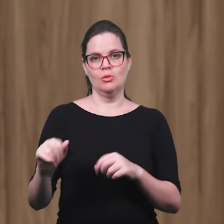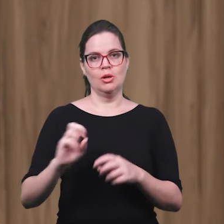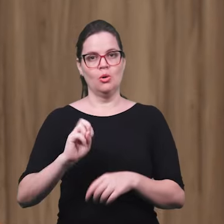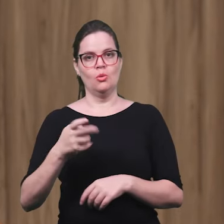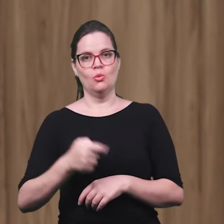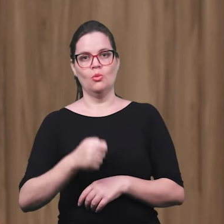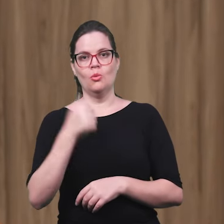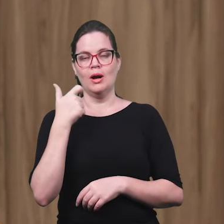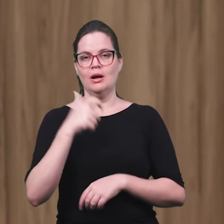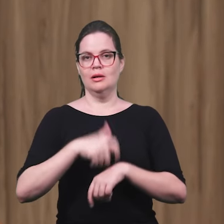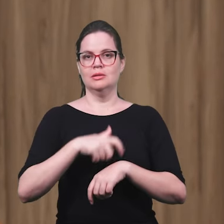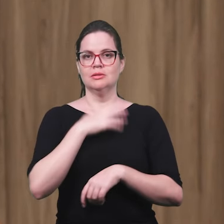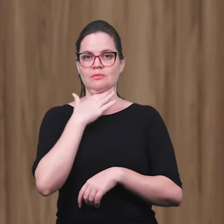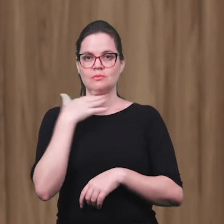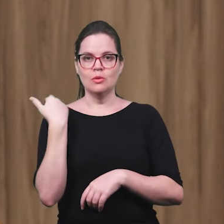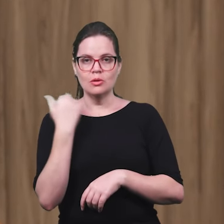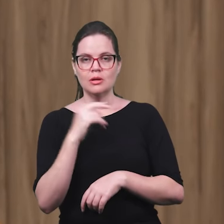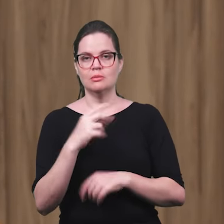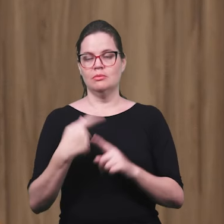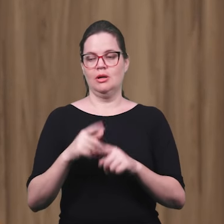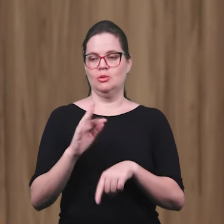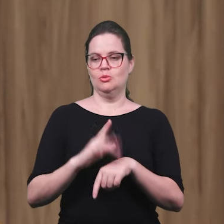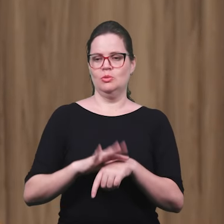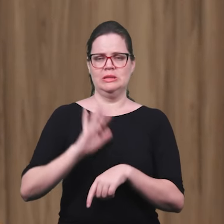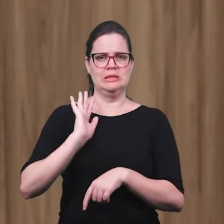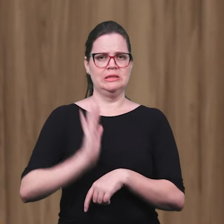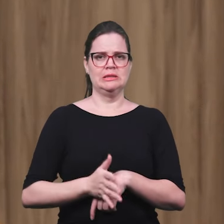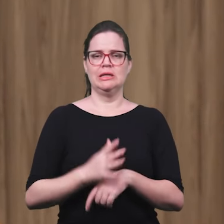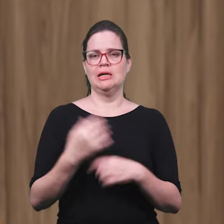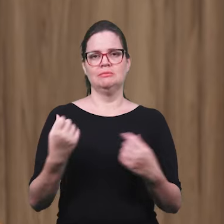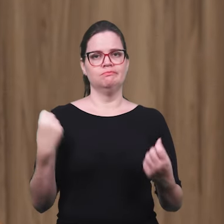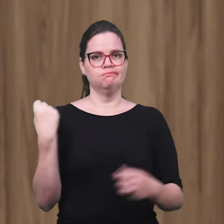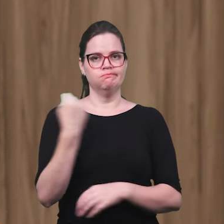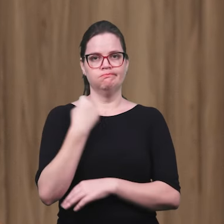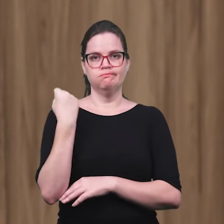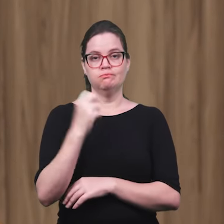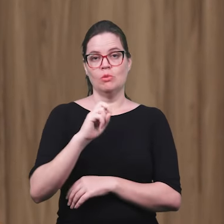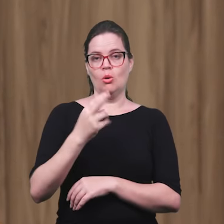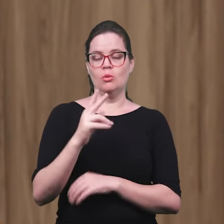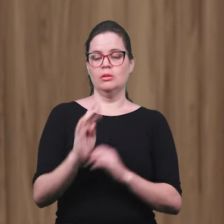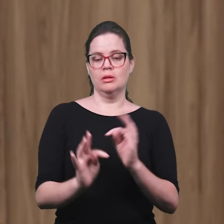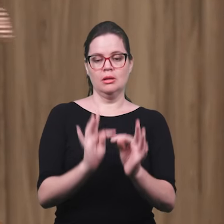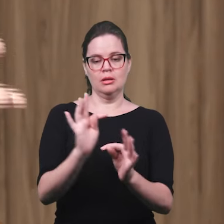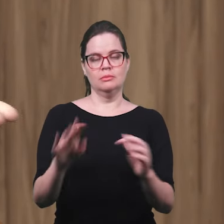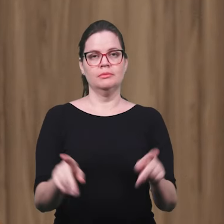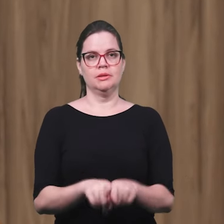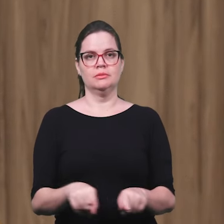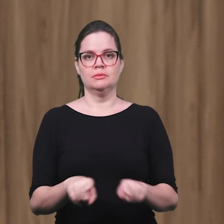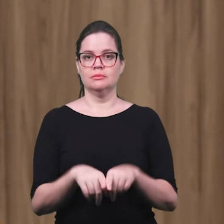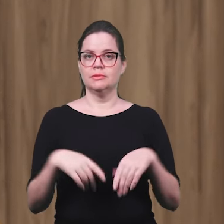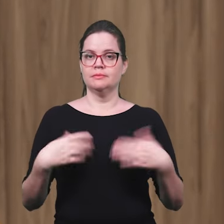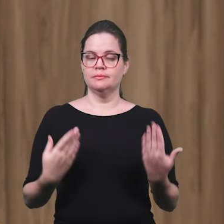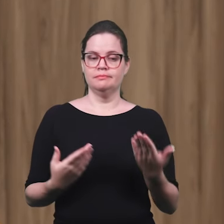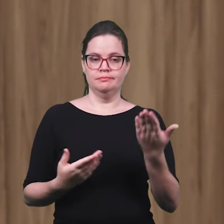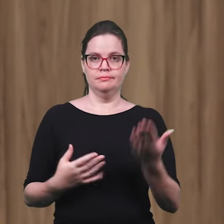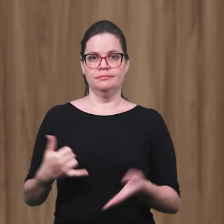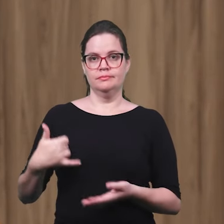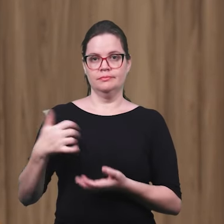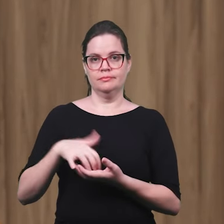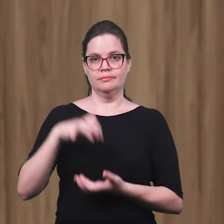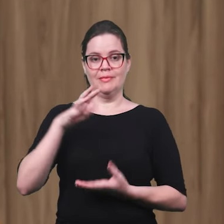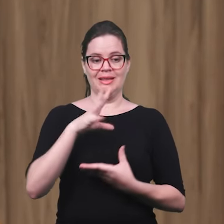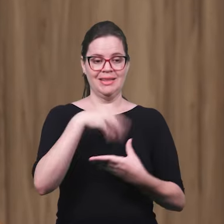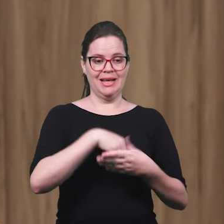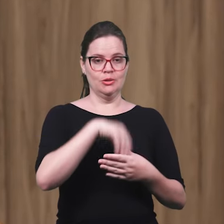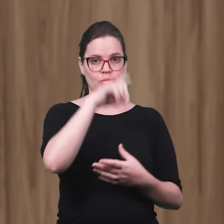né, de vida, já está num estágio de uma doença mais avançada, ou está fazendo até algum tratamento. Então, esse idoso, para poder ele